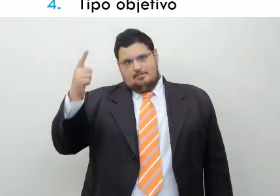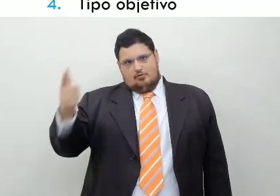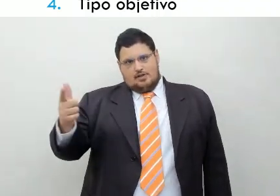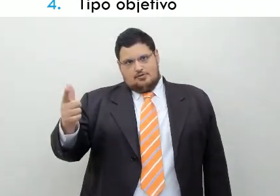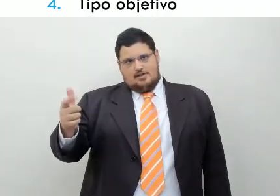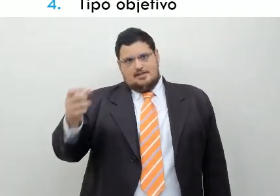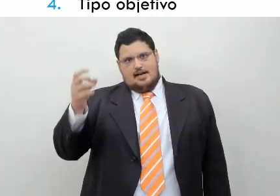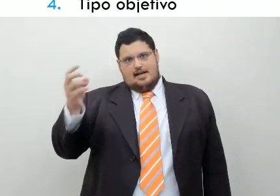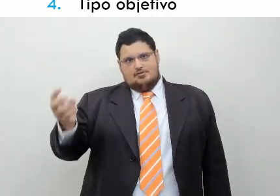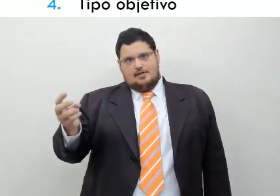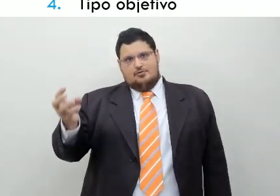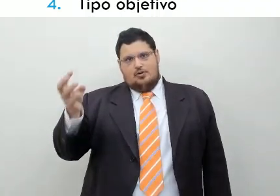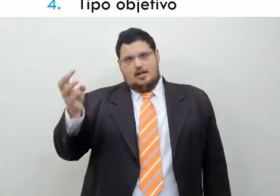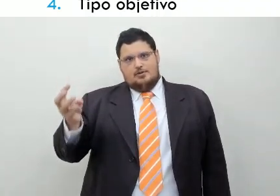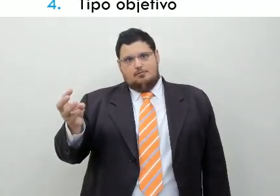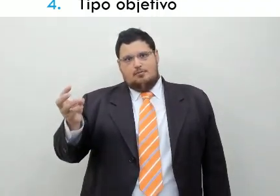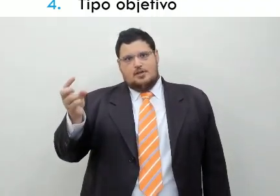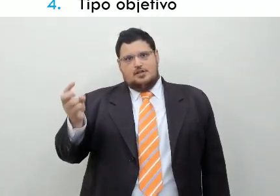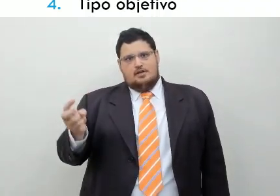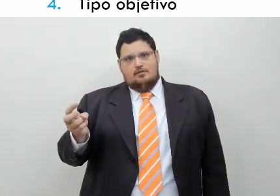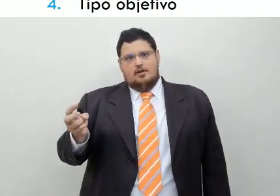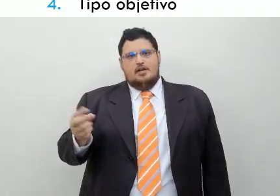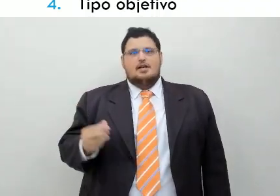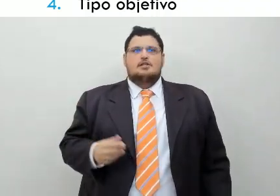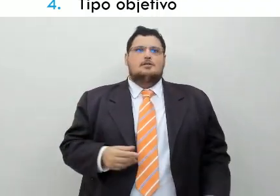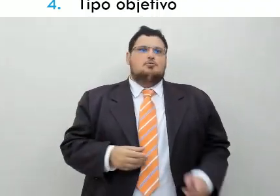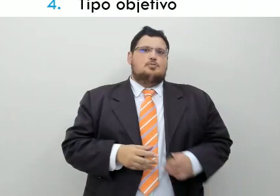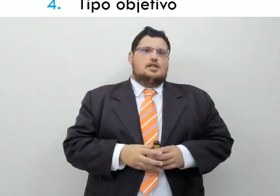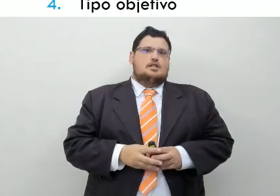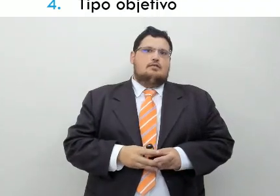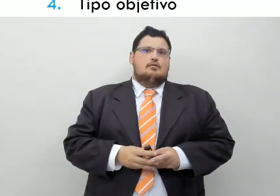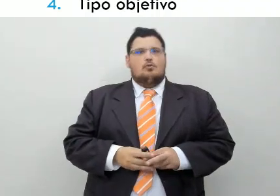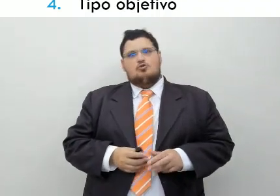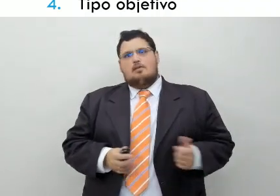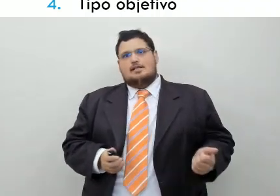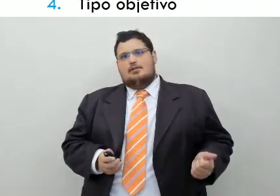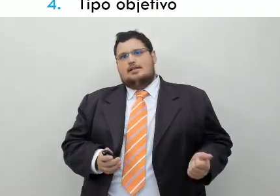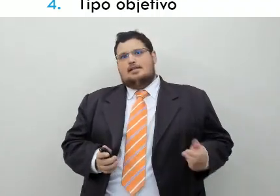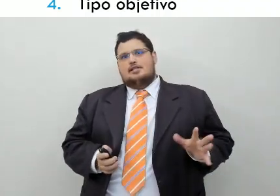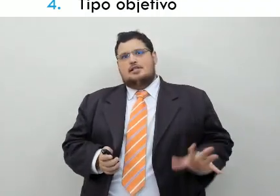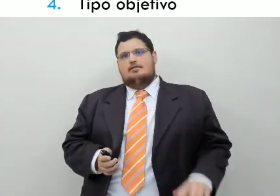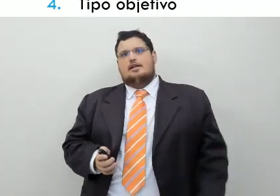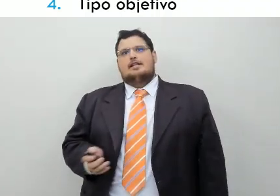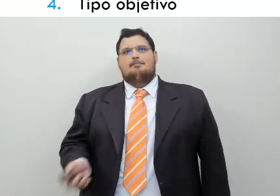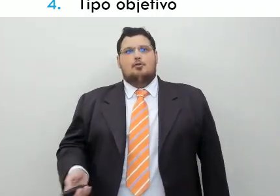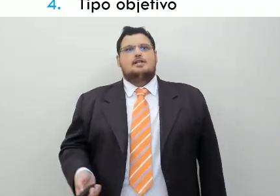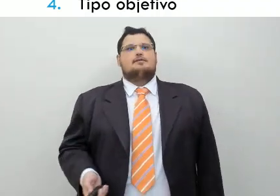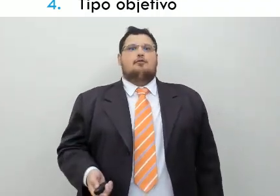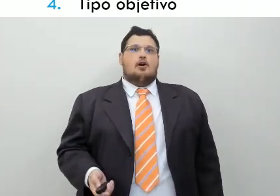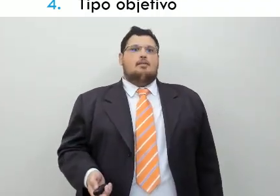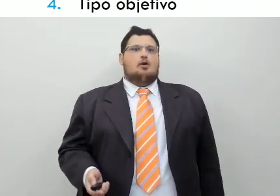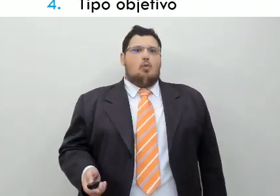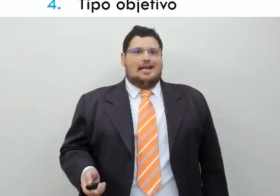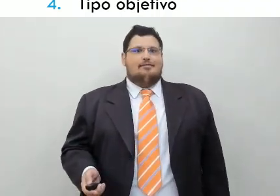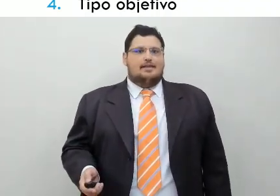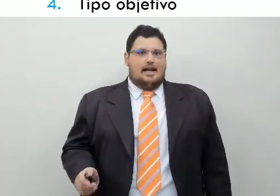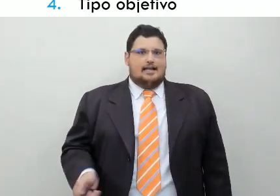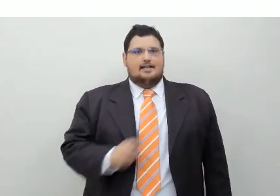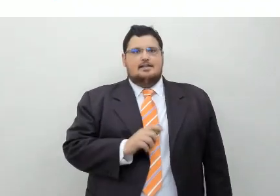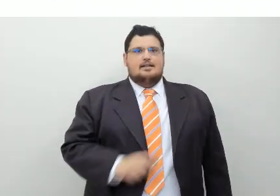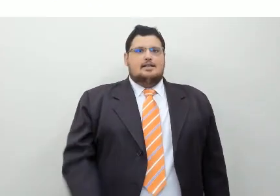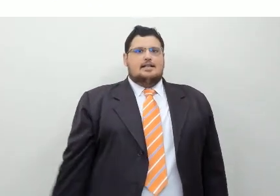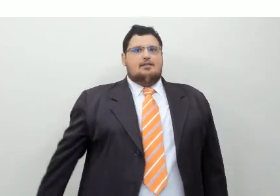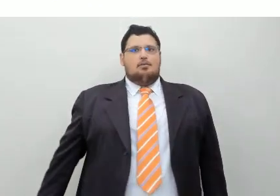crime. Considerações iniciais, sujeitos do crime, tipo objetivo, tipo subjetivo, consumação e tentativa, e depois, forma